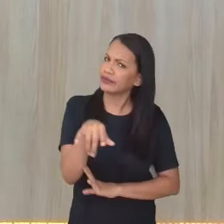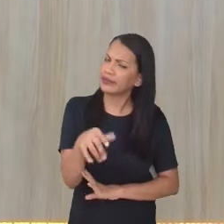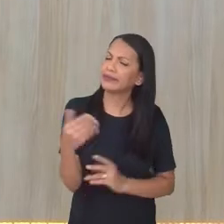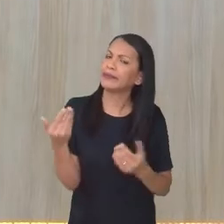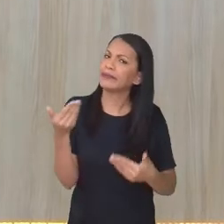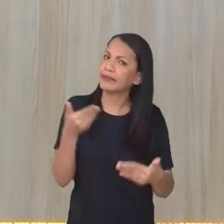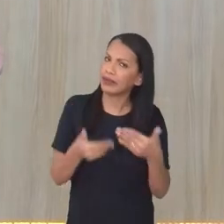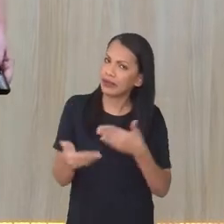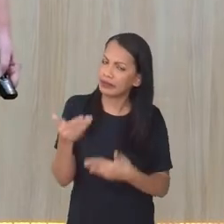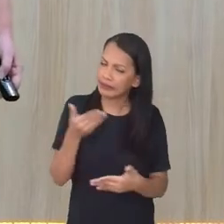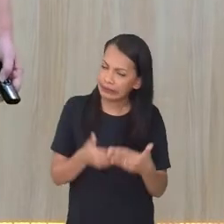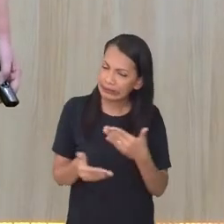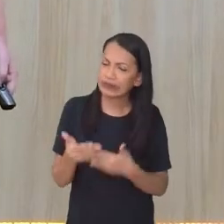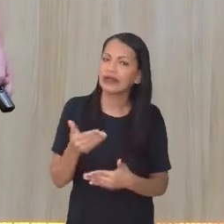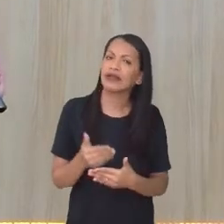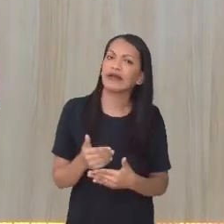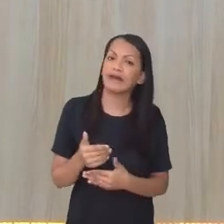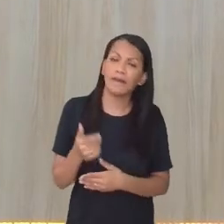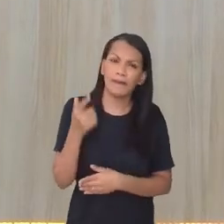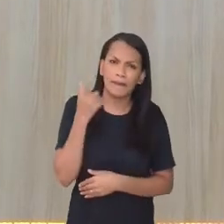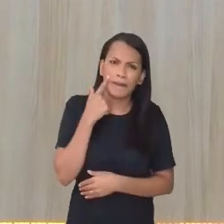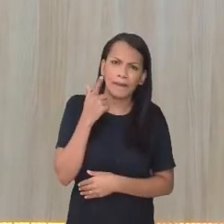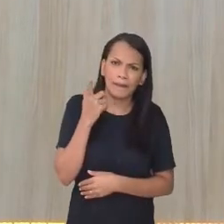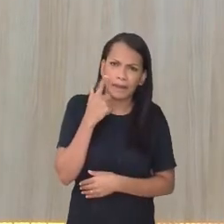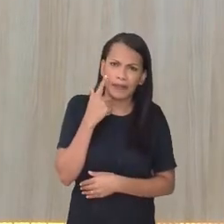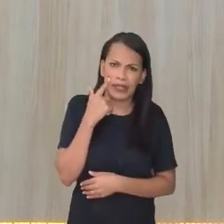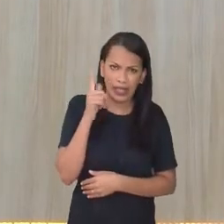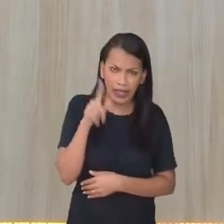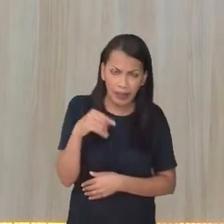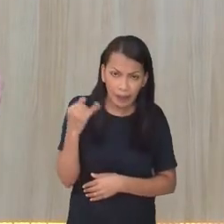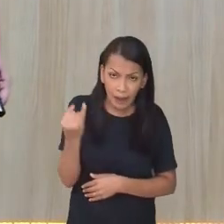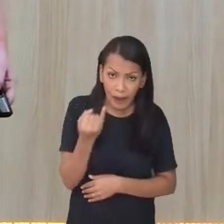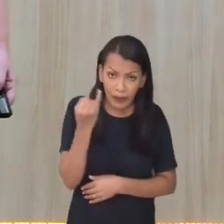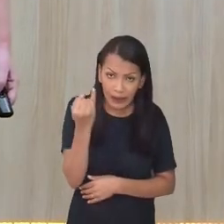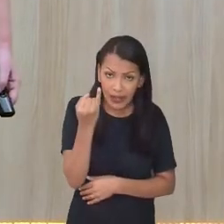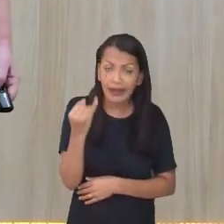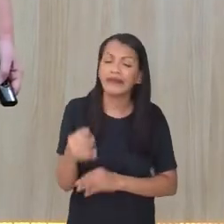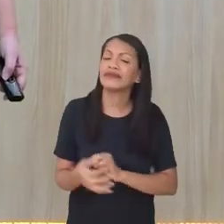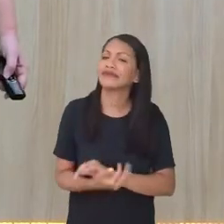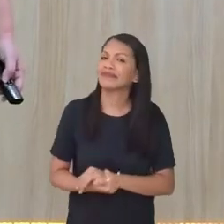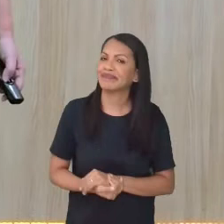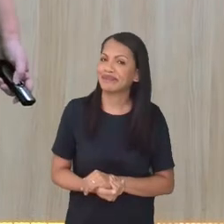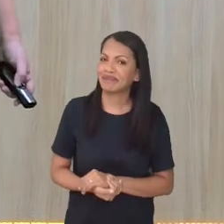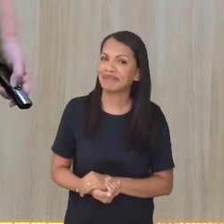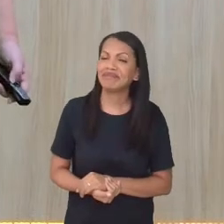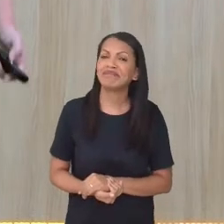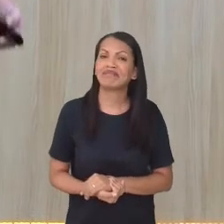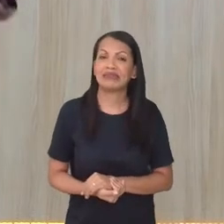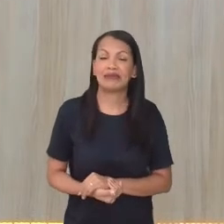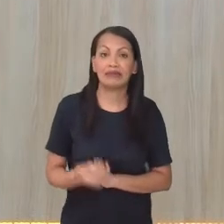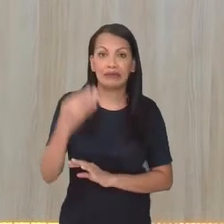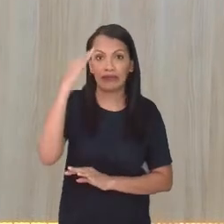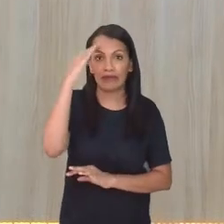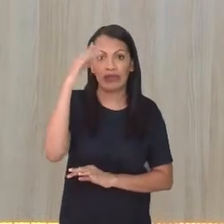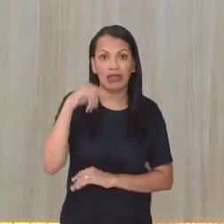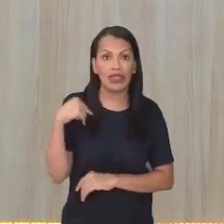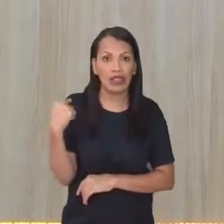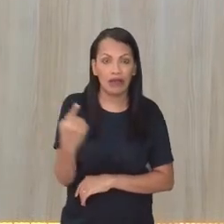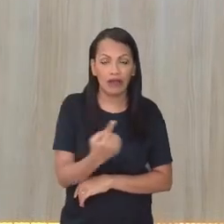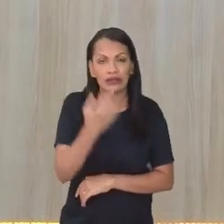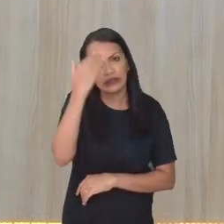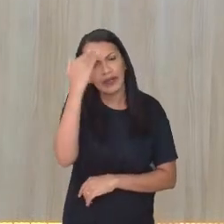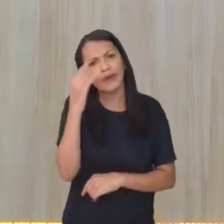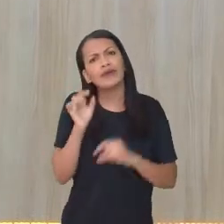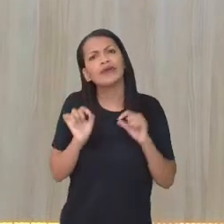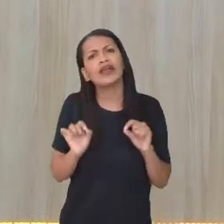pergunta, faz observações, é tão importante, né? Principalmente para a gente saber o que